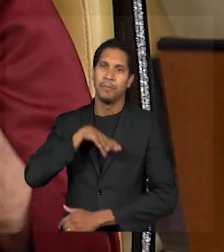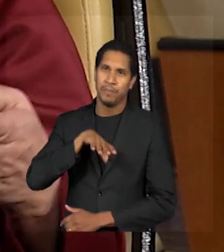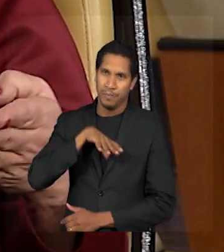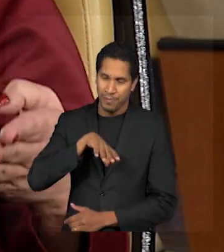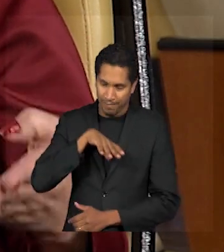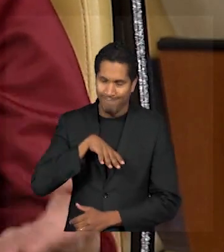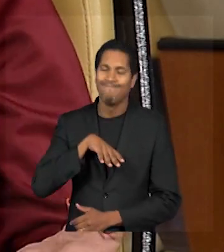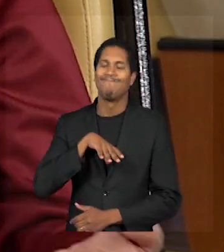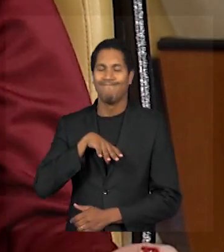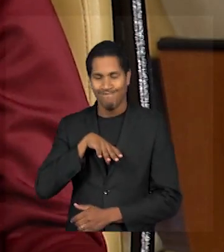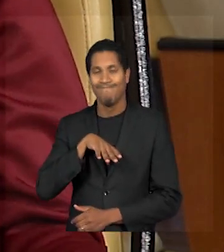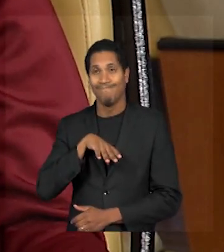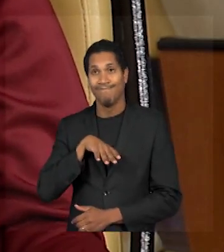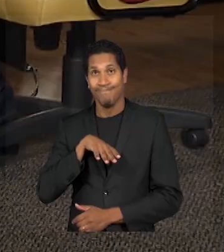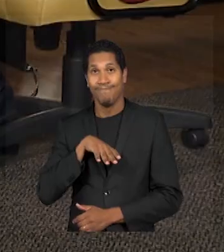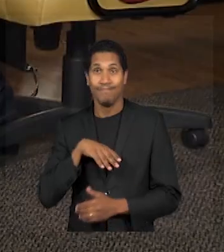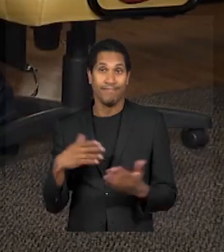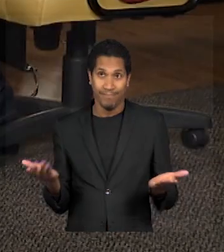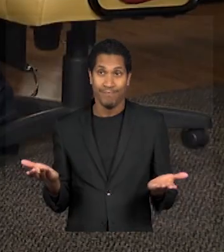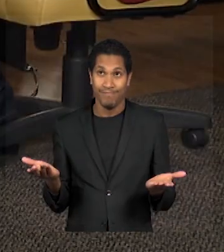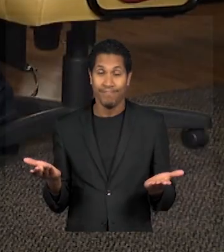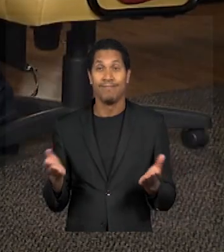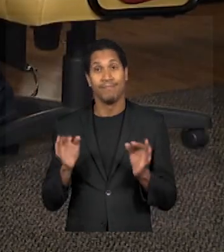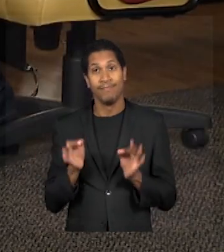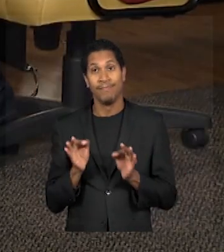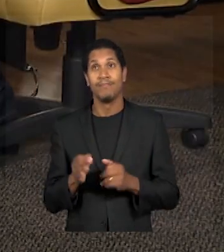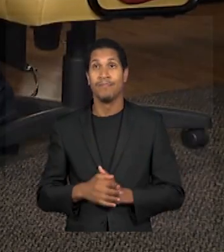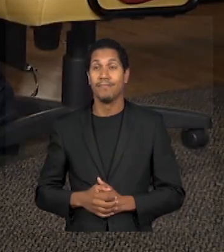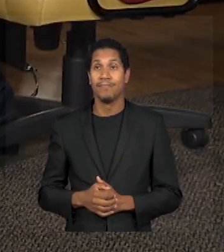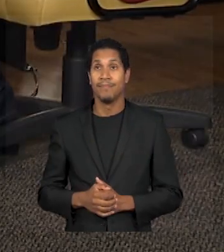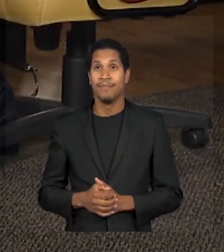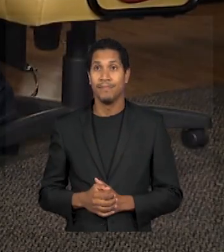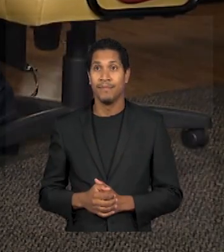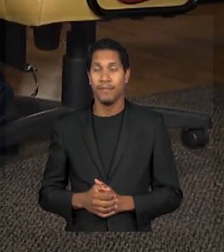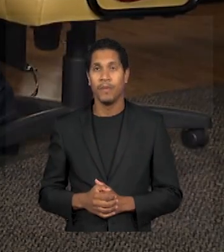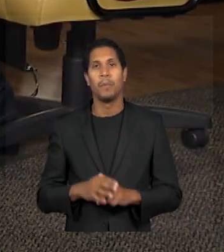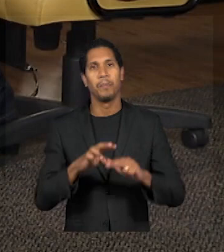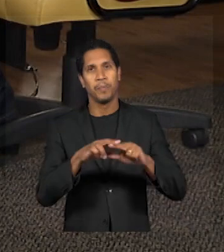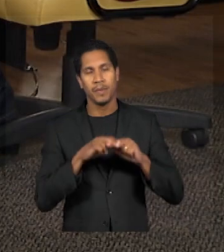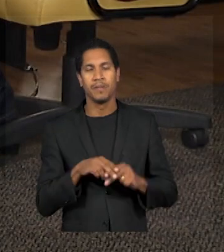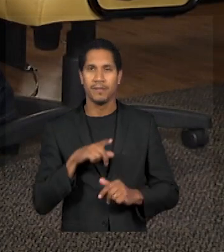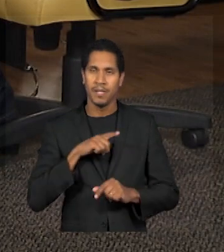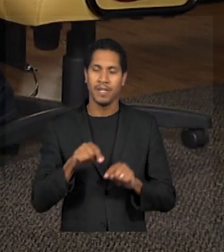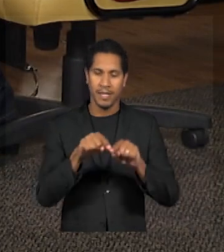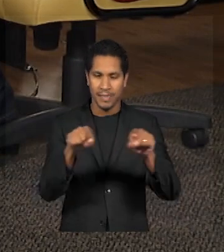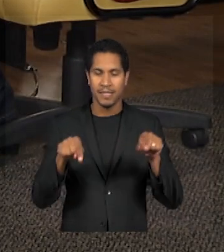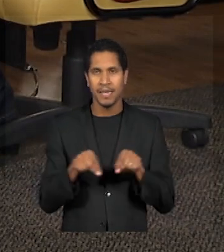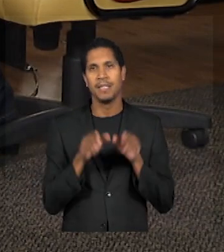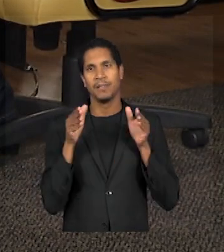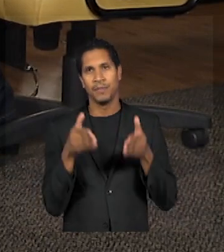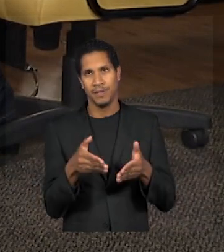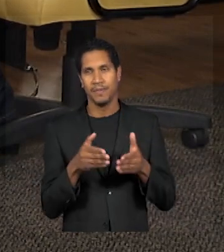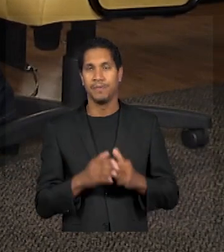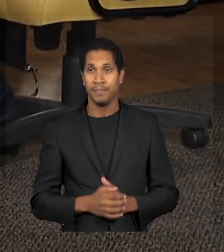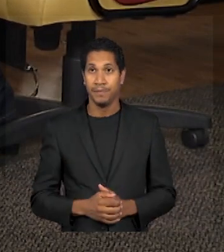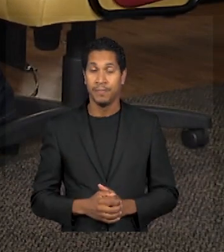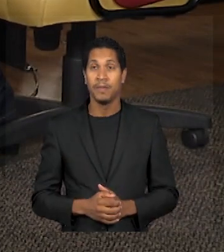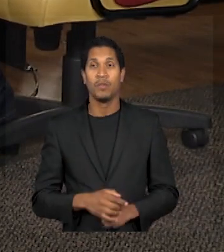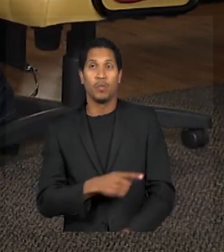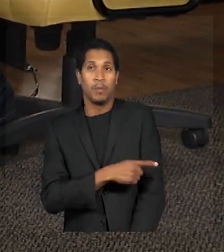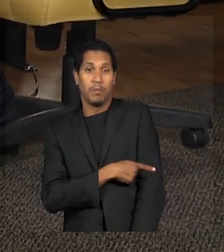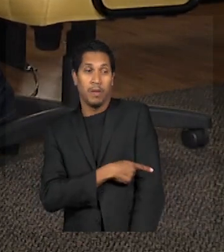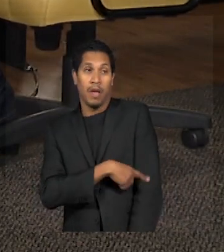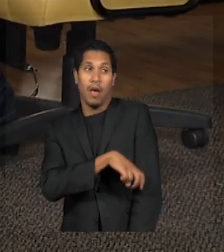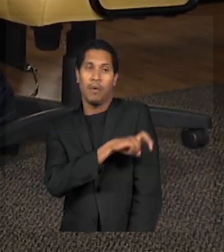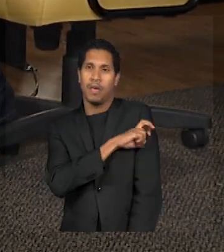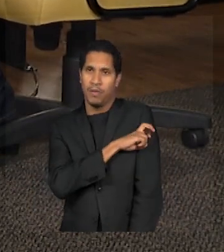português, o português, modalidade escrita. Então, por isso que eles ficam em salas exclusivas, de 1º